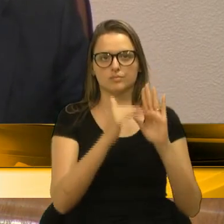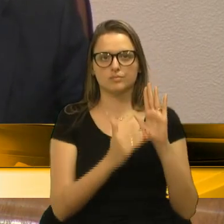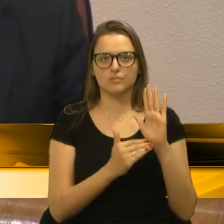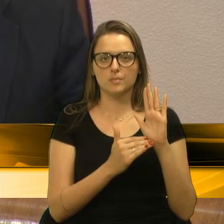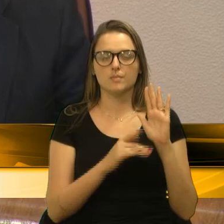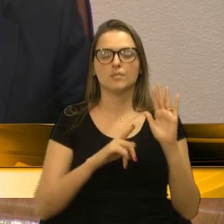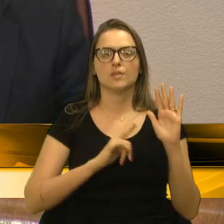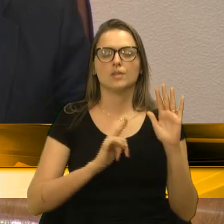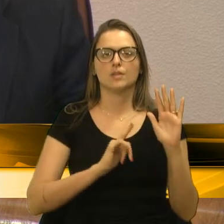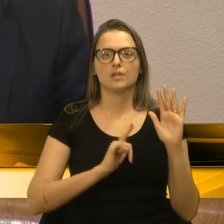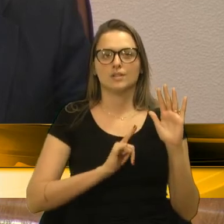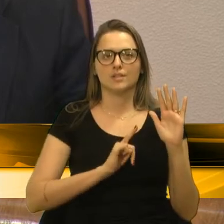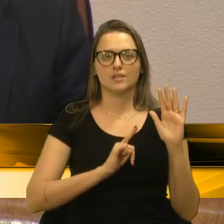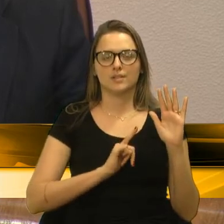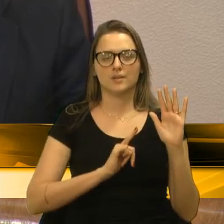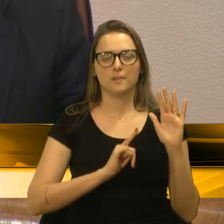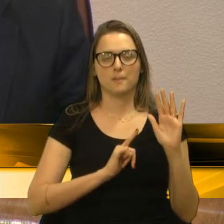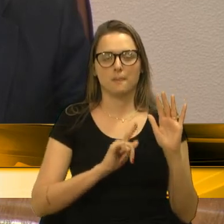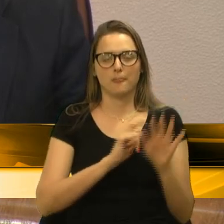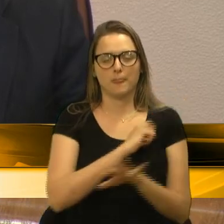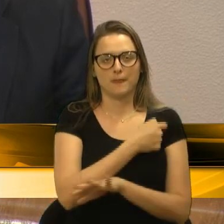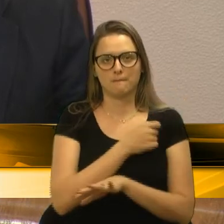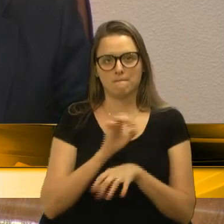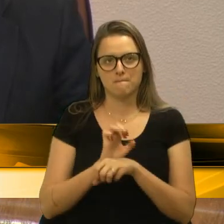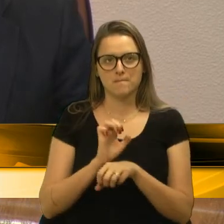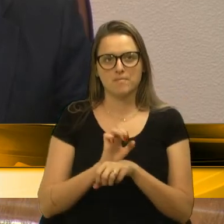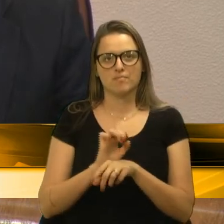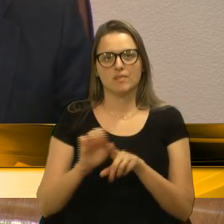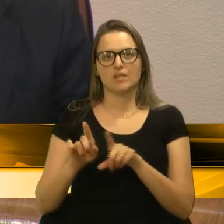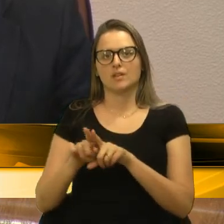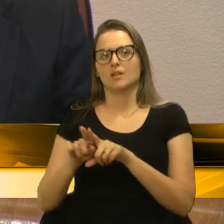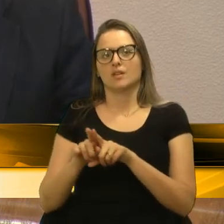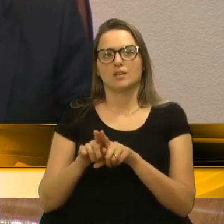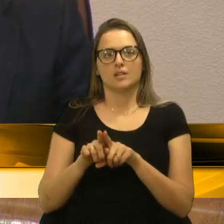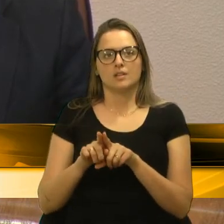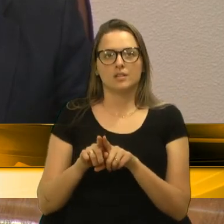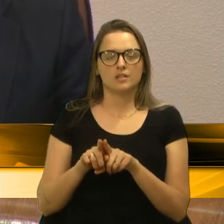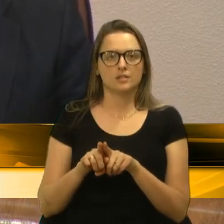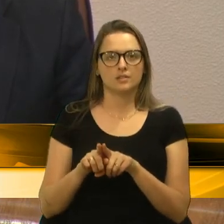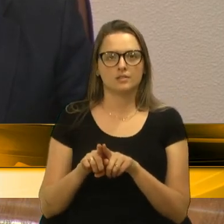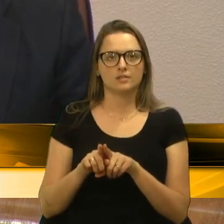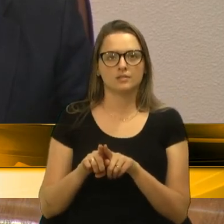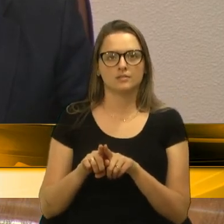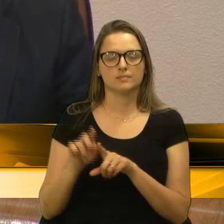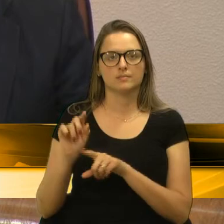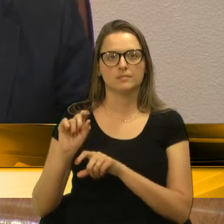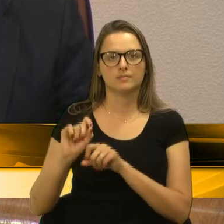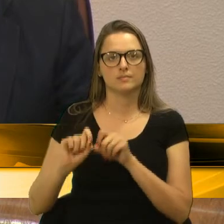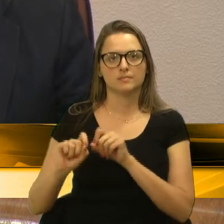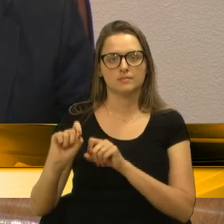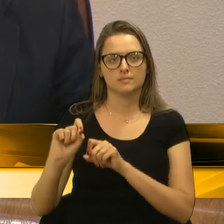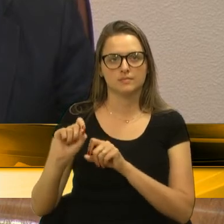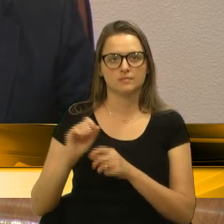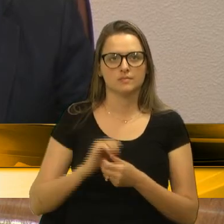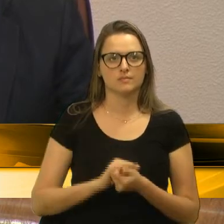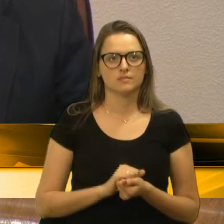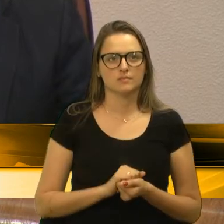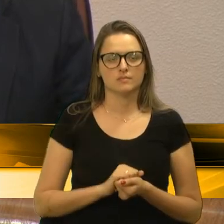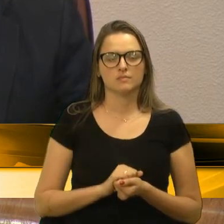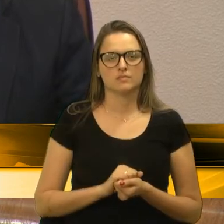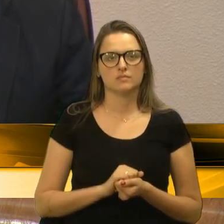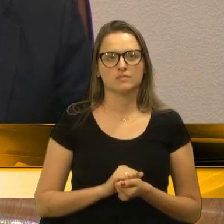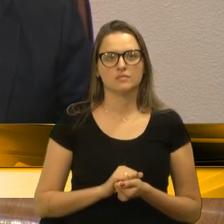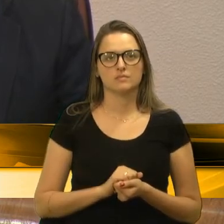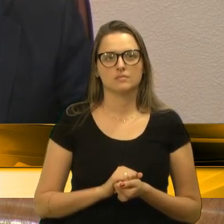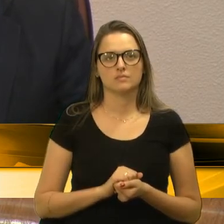não for estabelecido pela legislação do Estado respectivo. Inciso 1º. Inciso 1. A